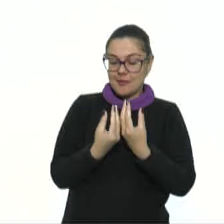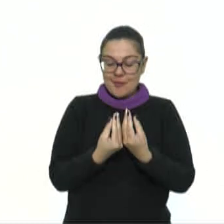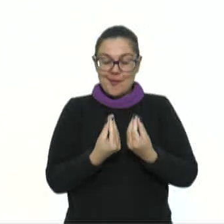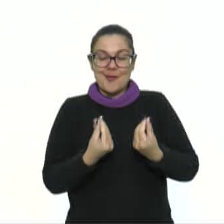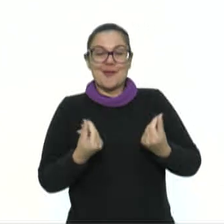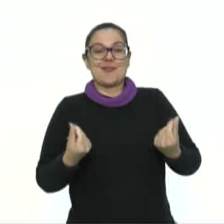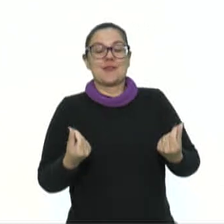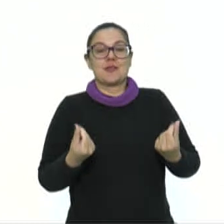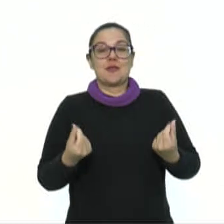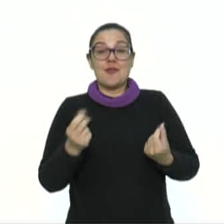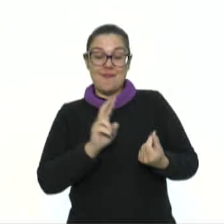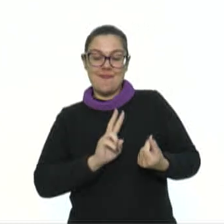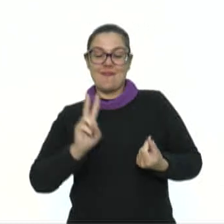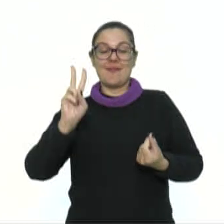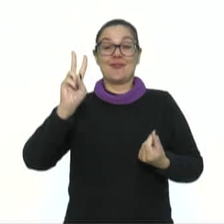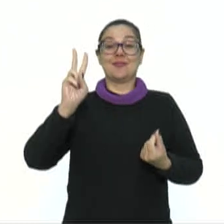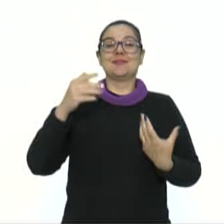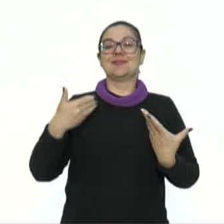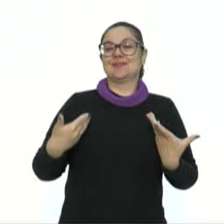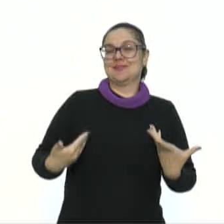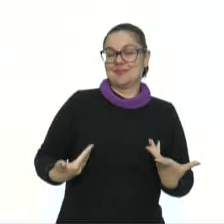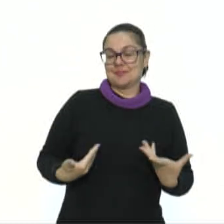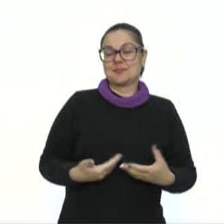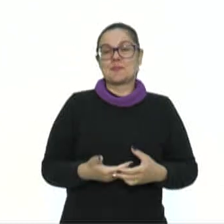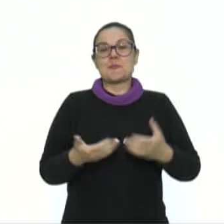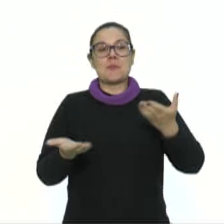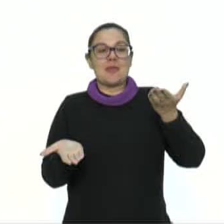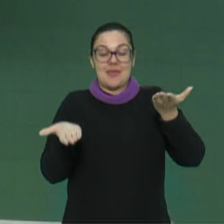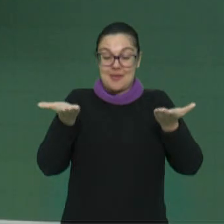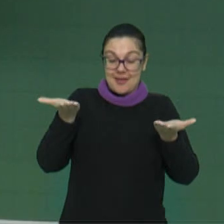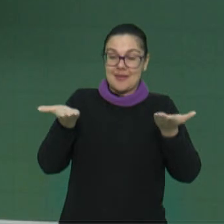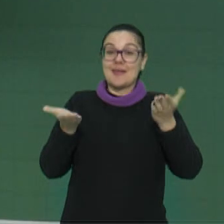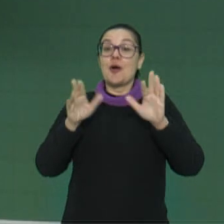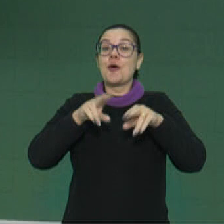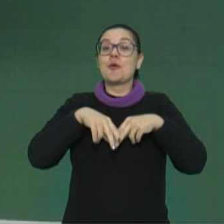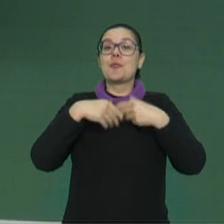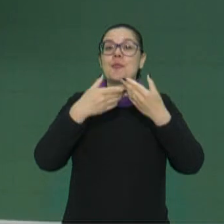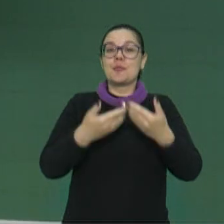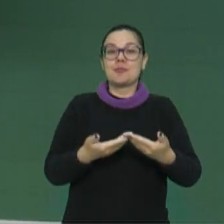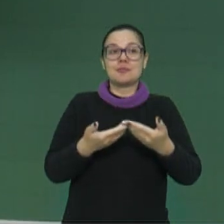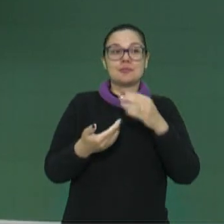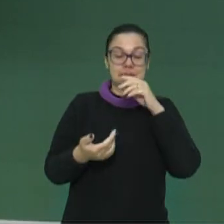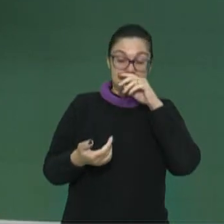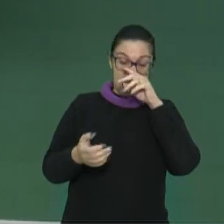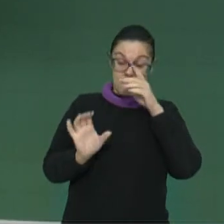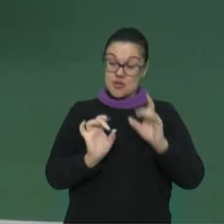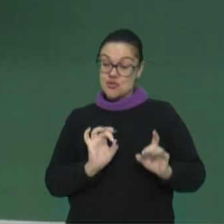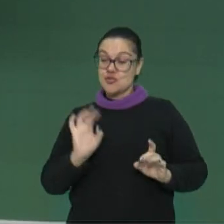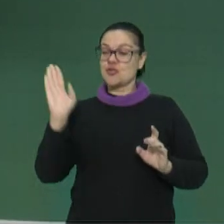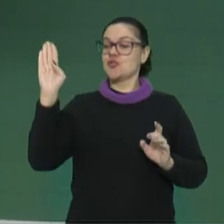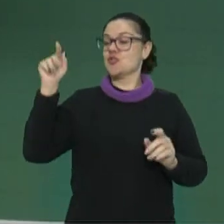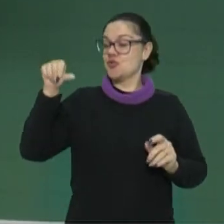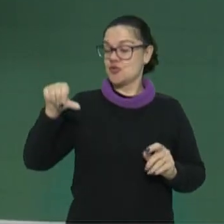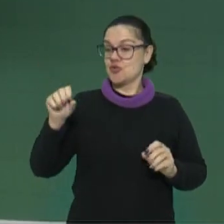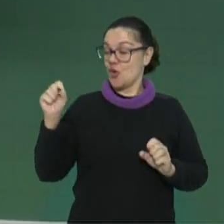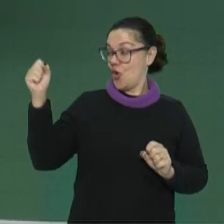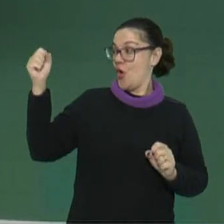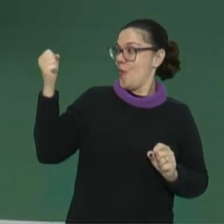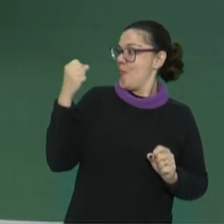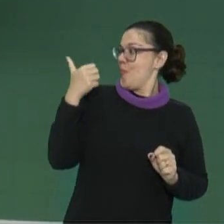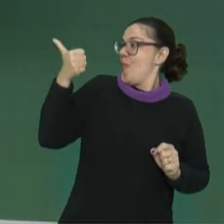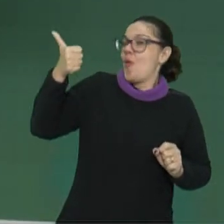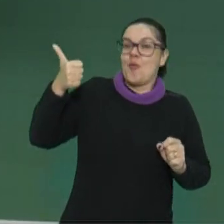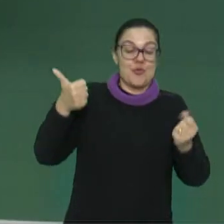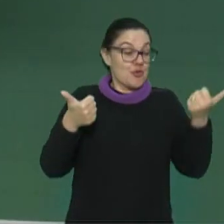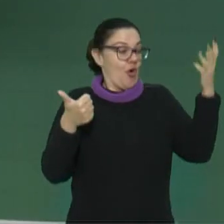qualidade e virtudes. Então veja, nós somos, né, híbridos, nós não somos só luz ou só